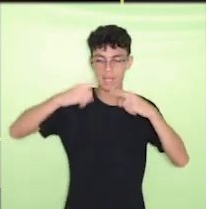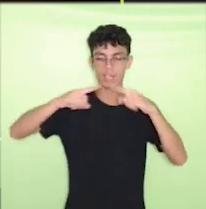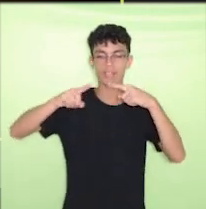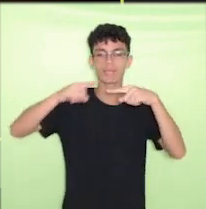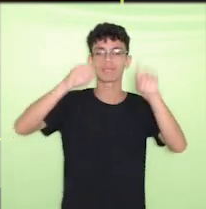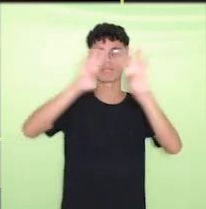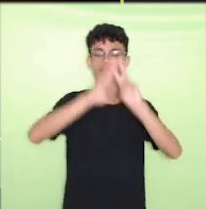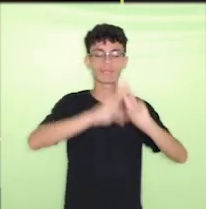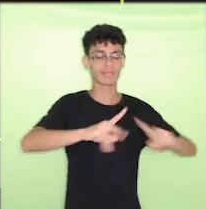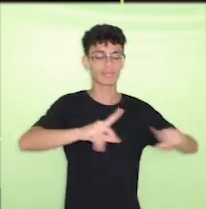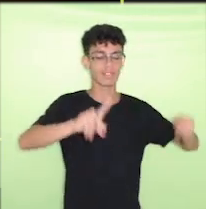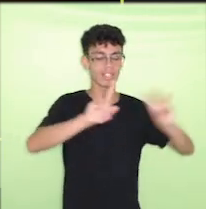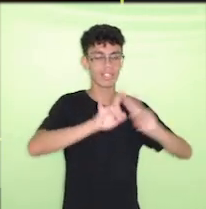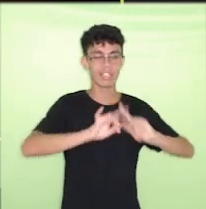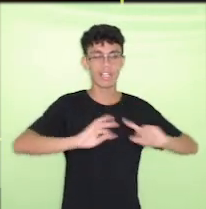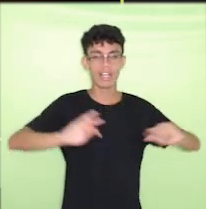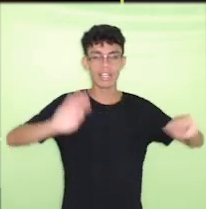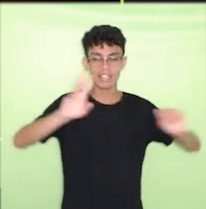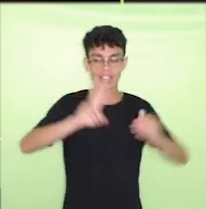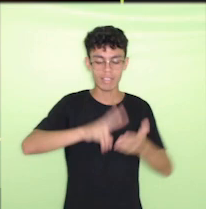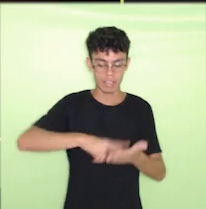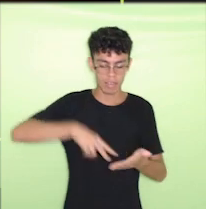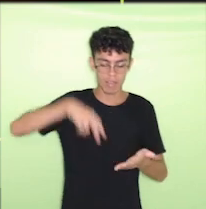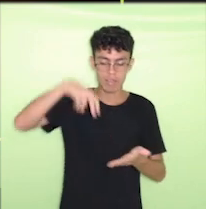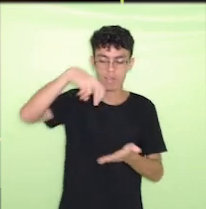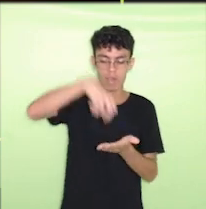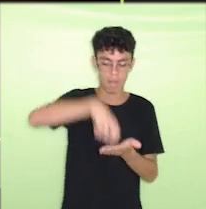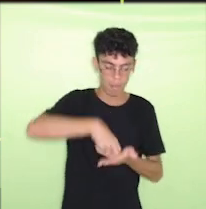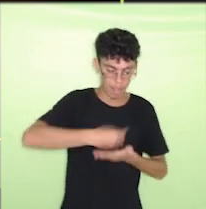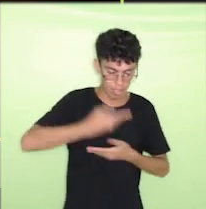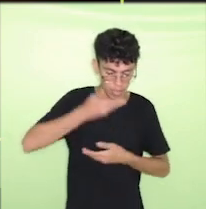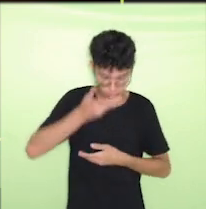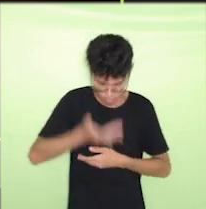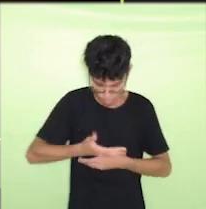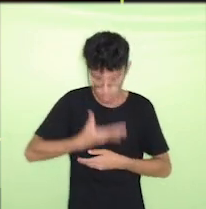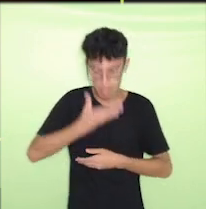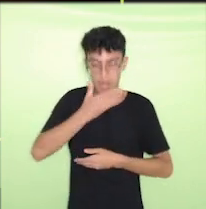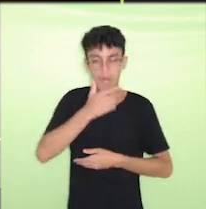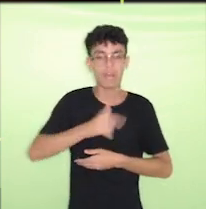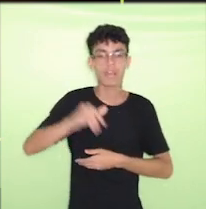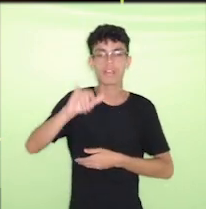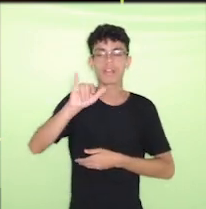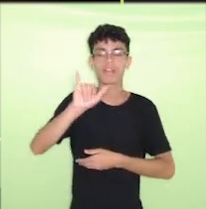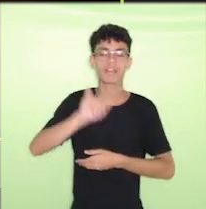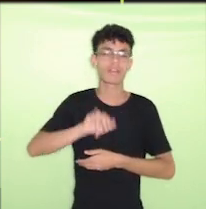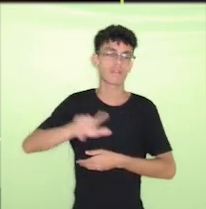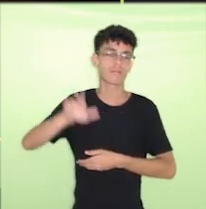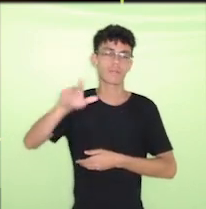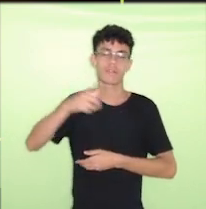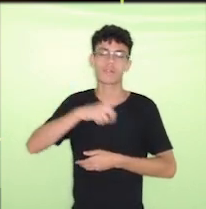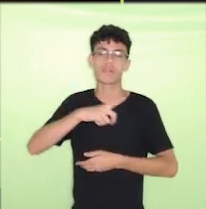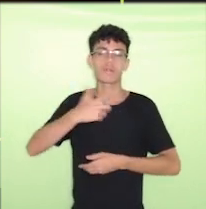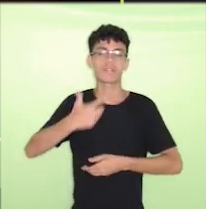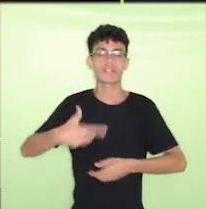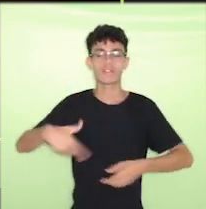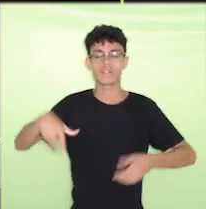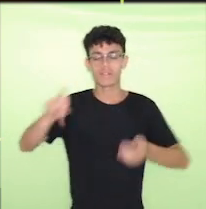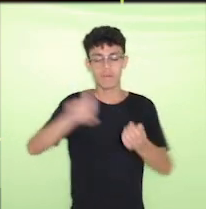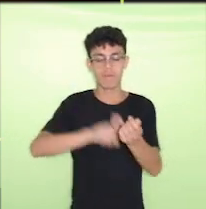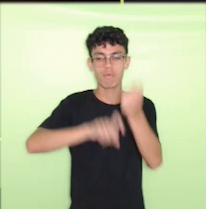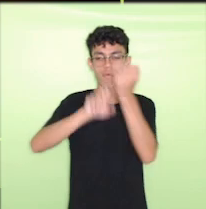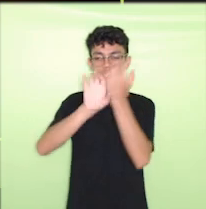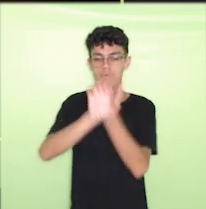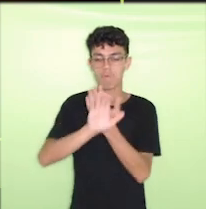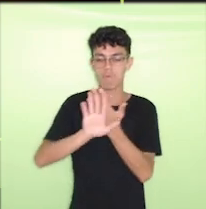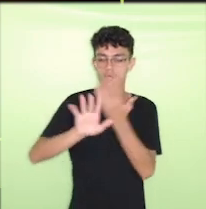Terra, eu deito a minha boca sobre ti, eu não tenho mais irmãos, a fúria do meu tempo separou-nos, e há